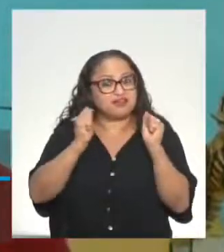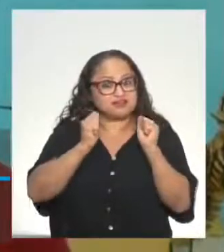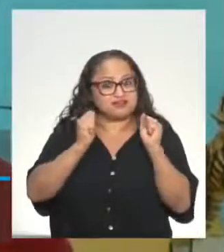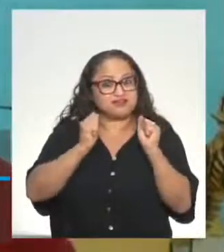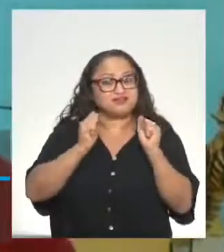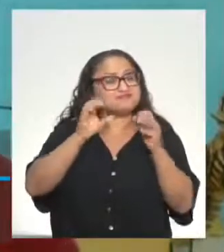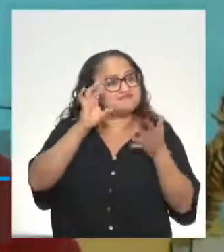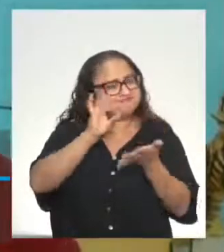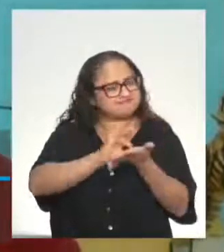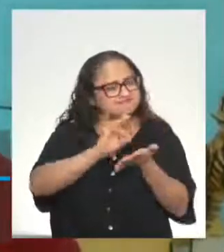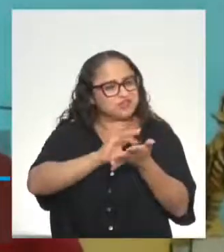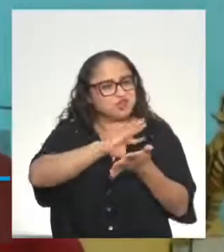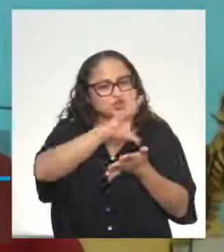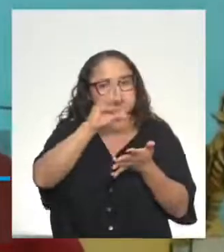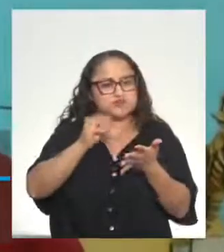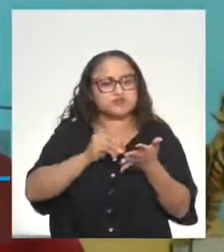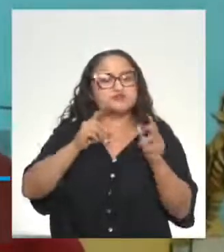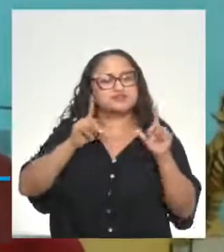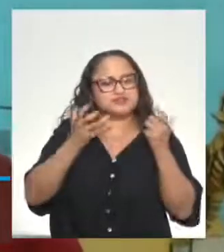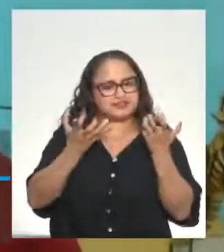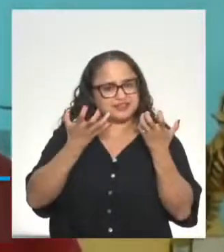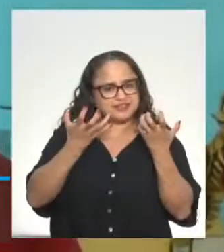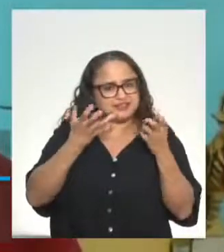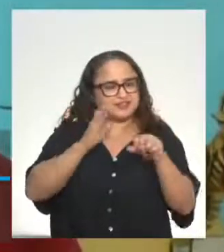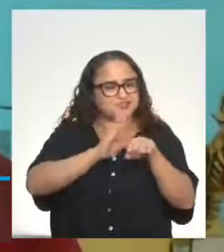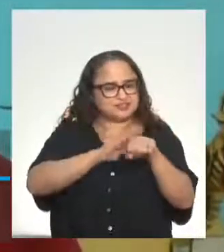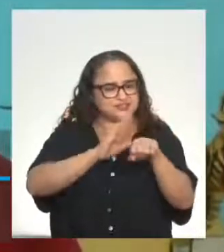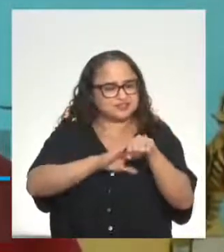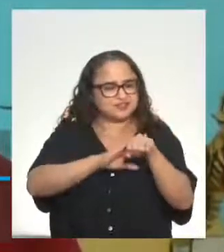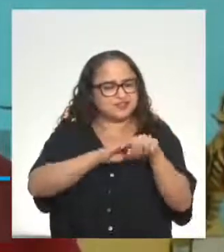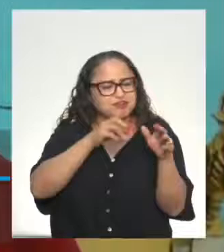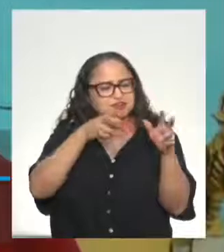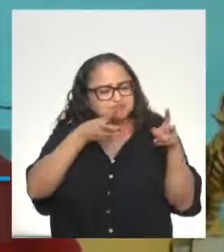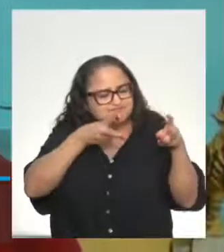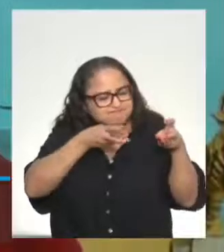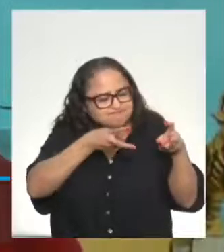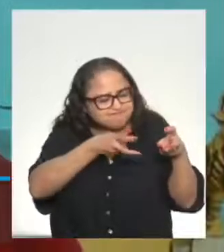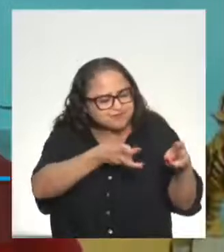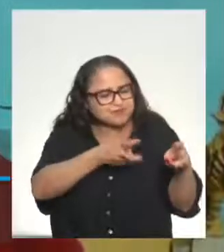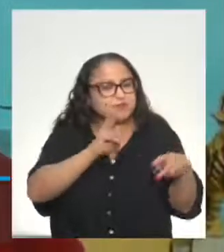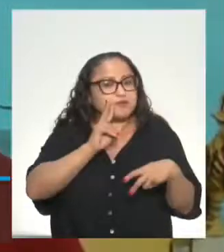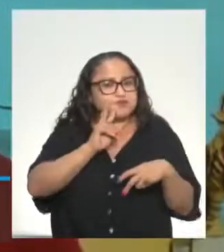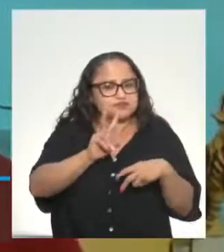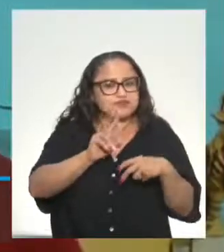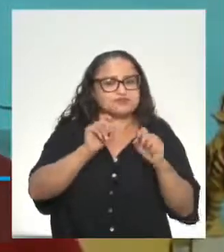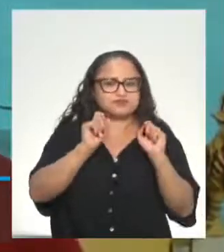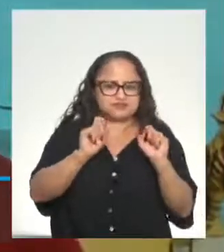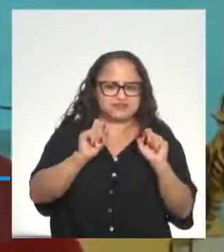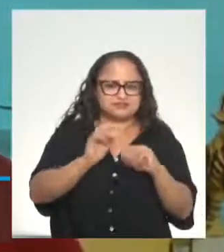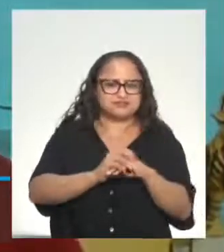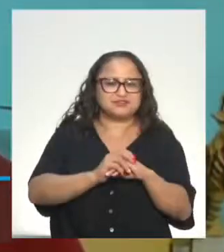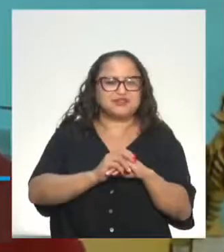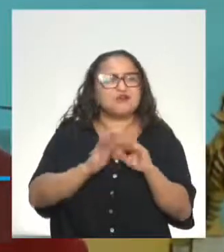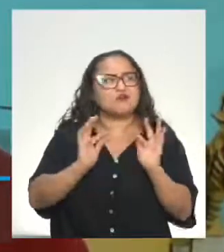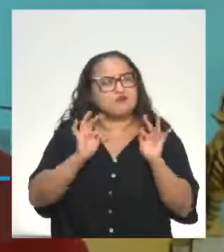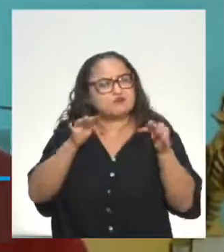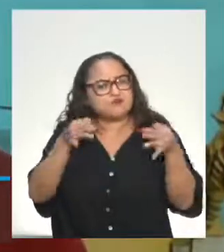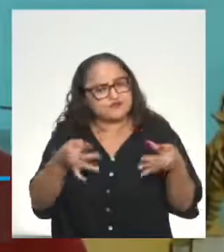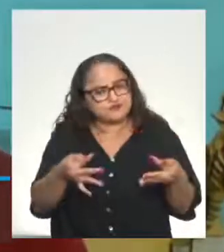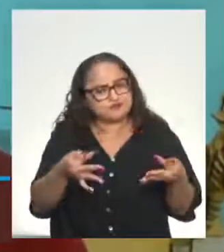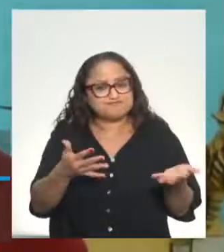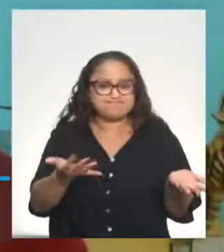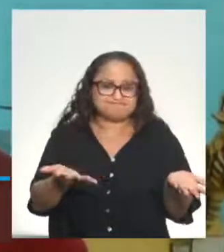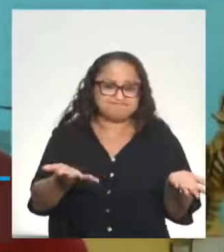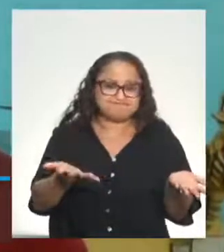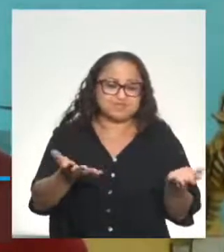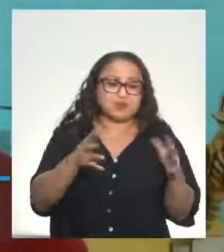que tem muita gente que vai fazer em casa, vai explorar essa técnica do kirigami, tá bom? A gente está chegando ao final de mais